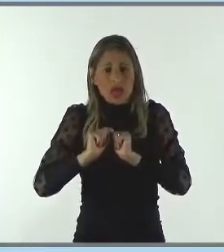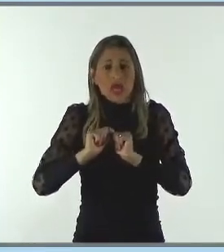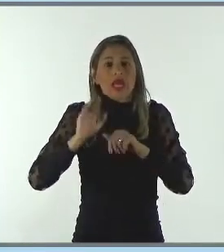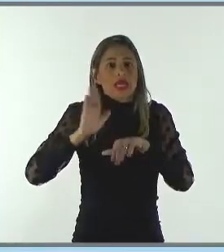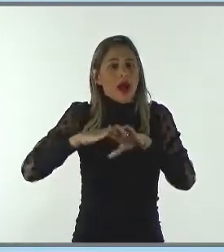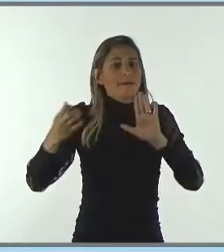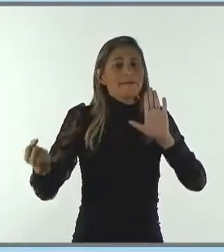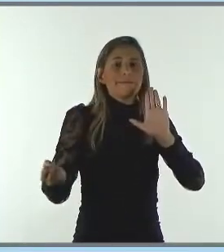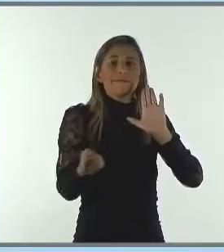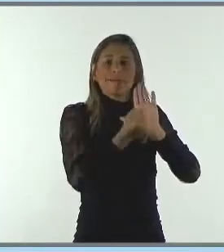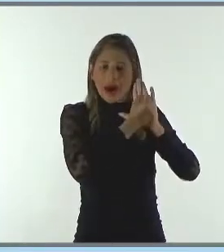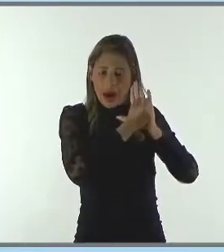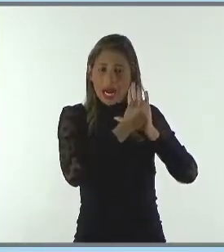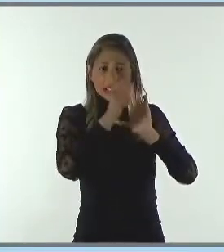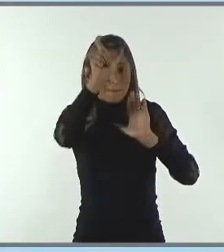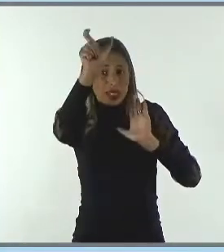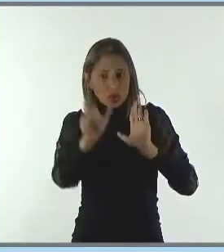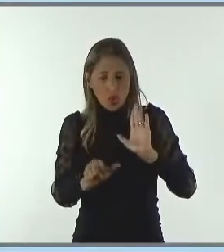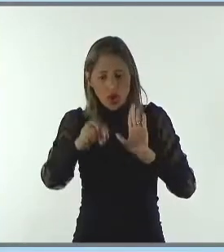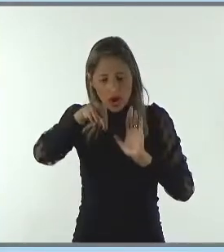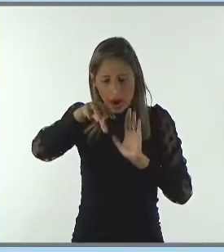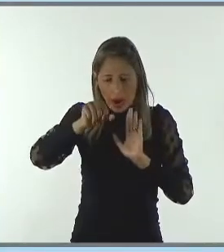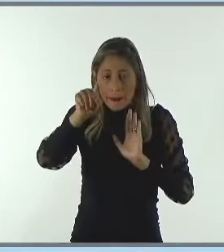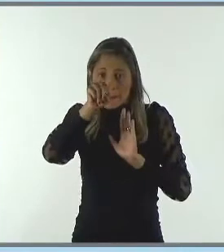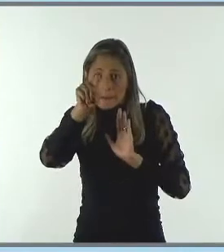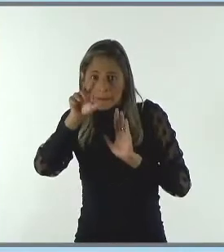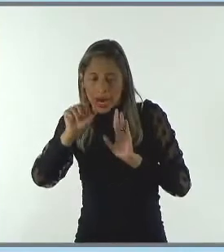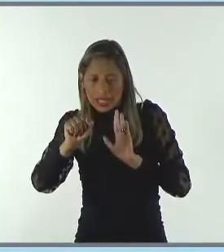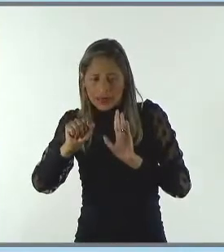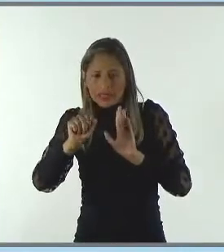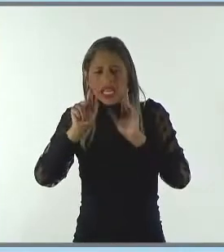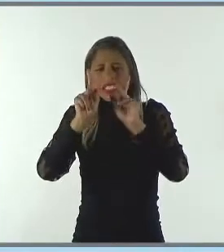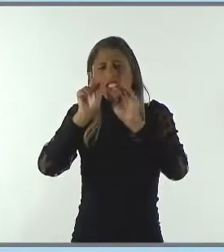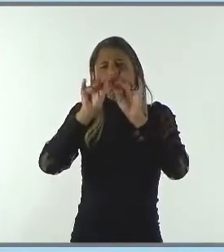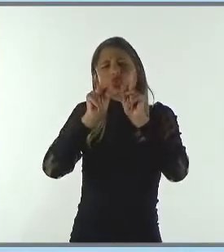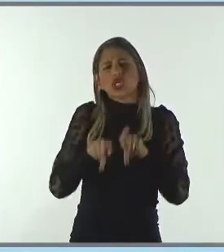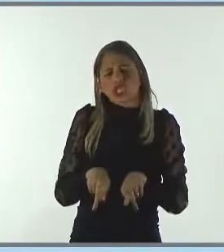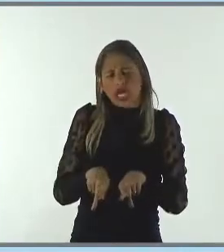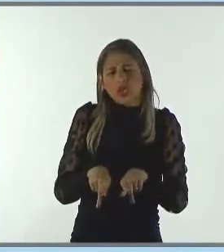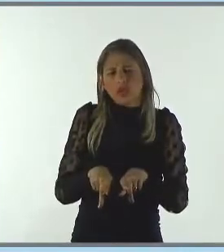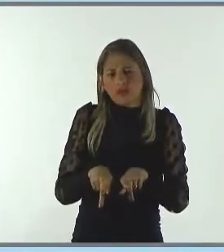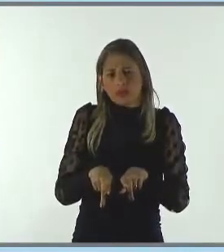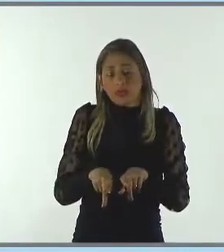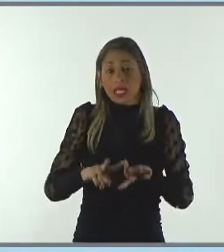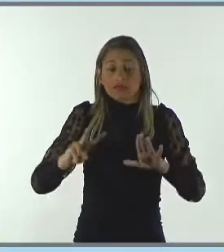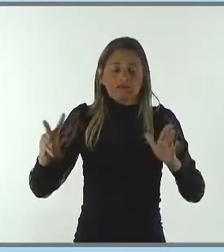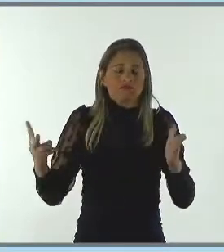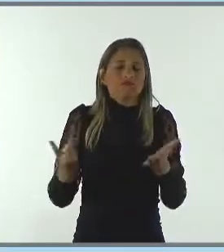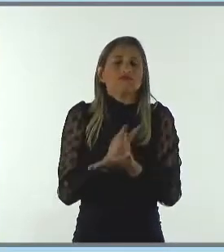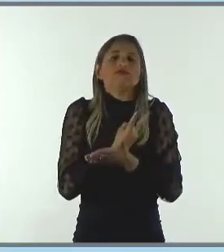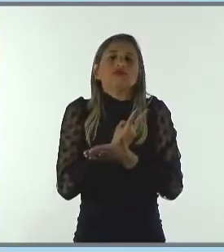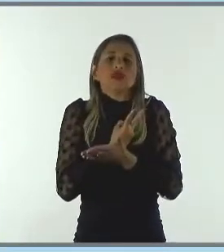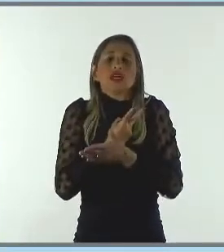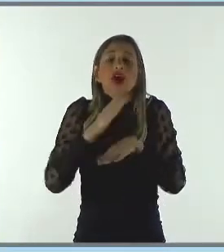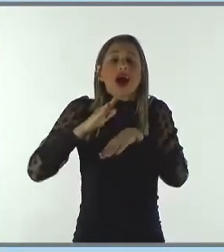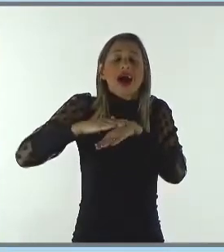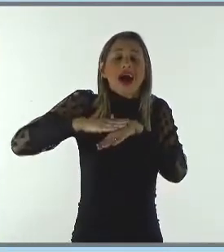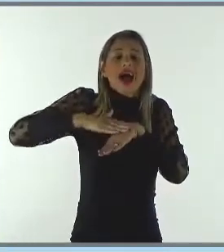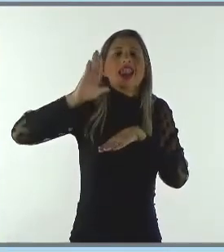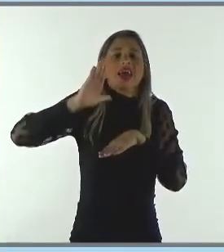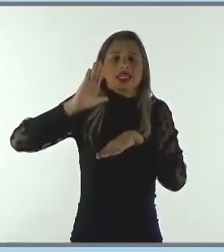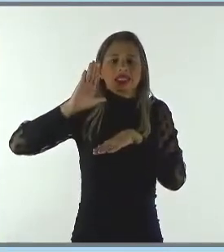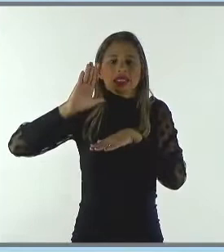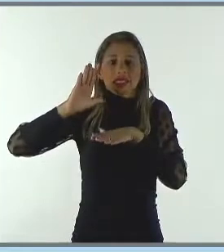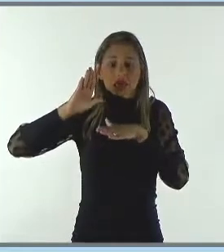da pessoa da Masa, esse sujeito crítico está sendo muito entranhado em acontecimentos que vão além da sua própria